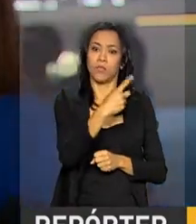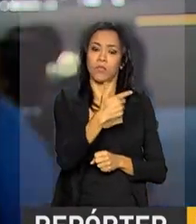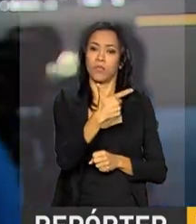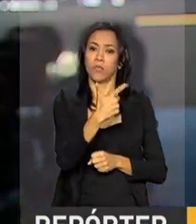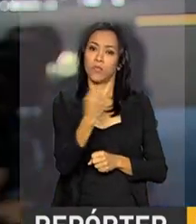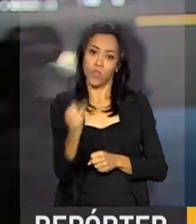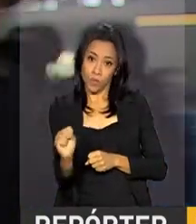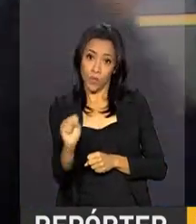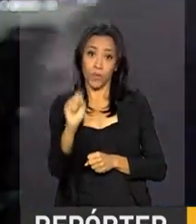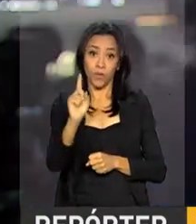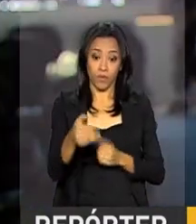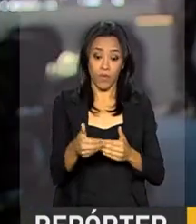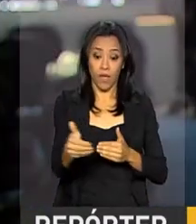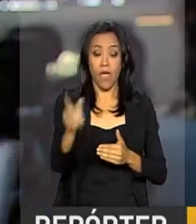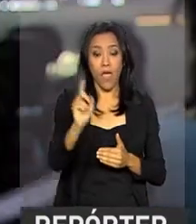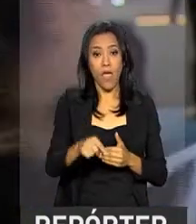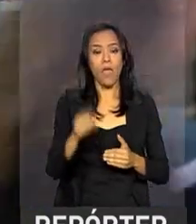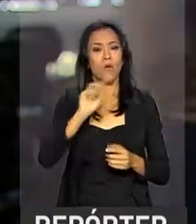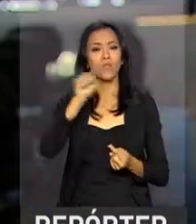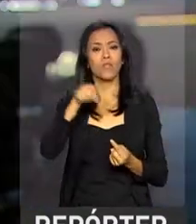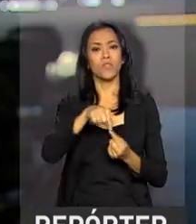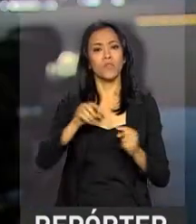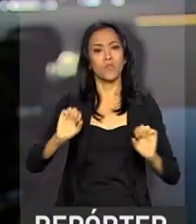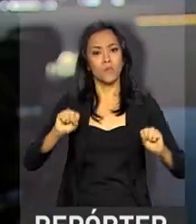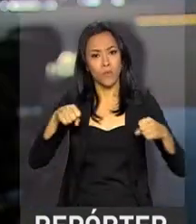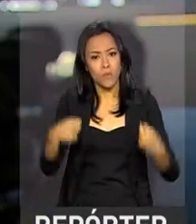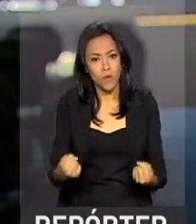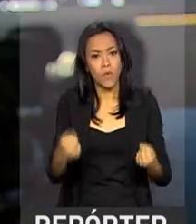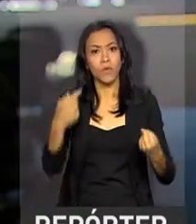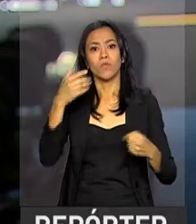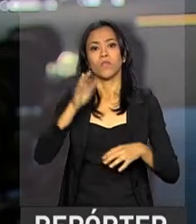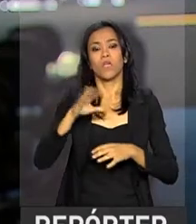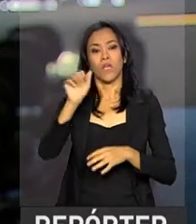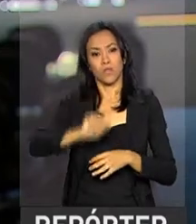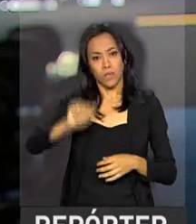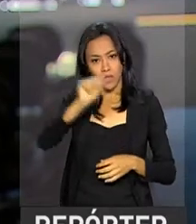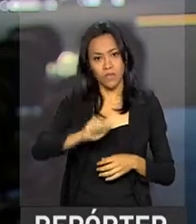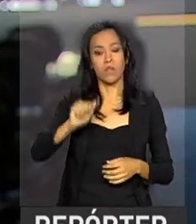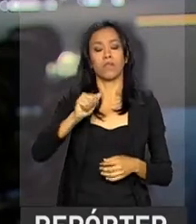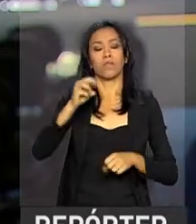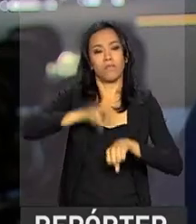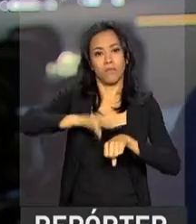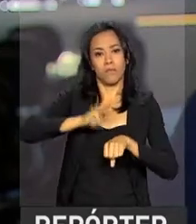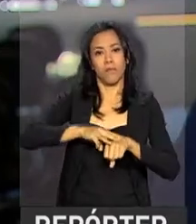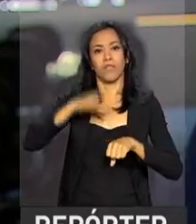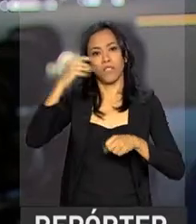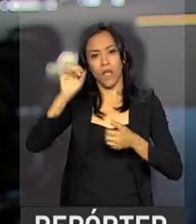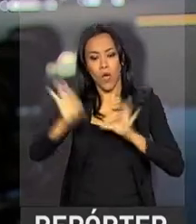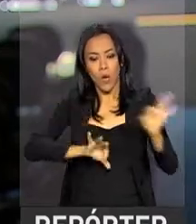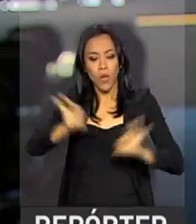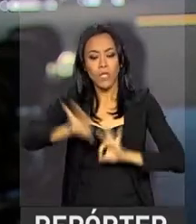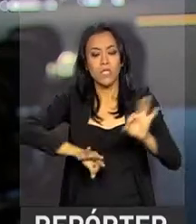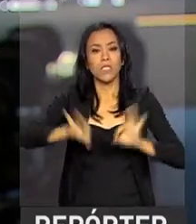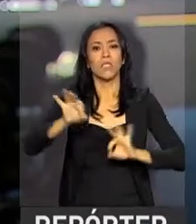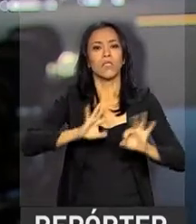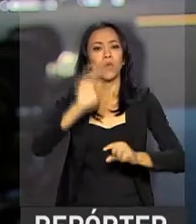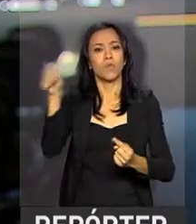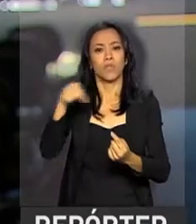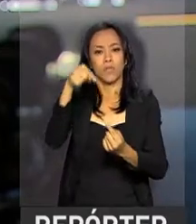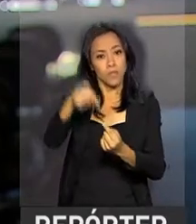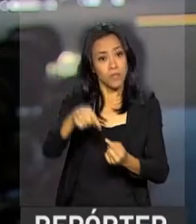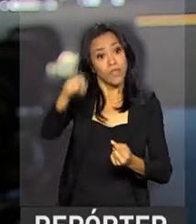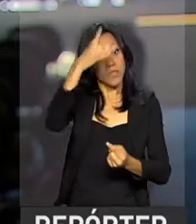também uma iniciativa o esforço que o inpa ea sociedade brasileira de matemática estão fazendo para aproximar a